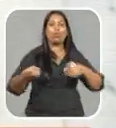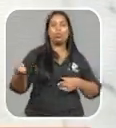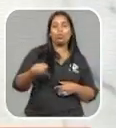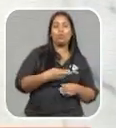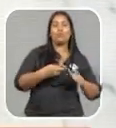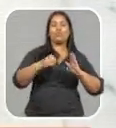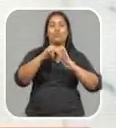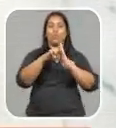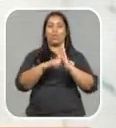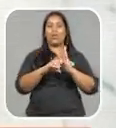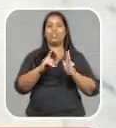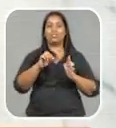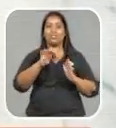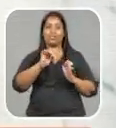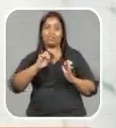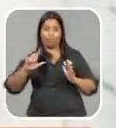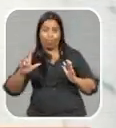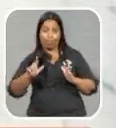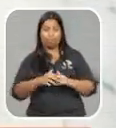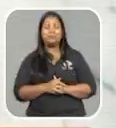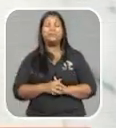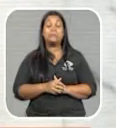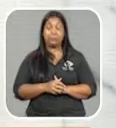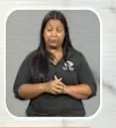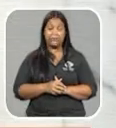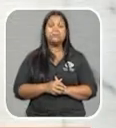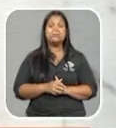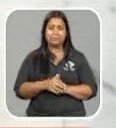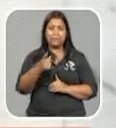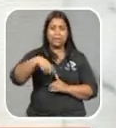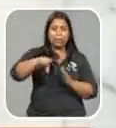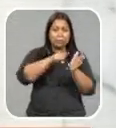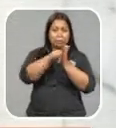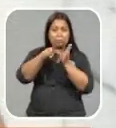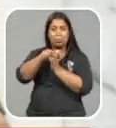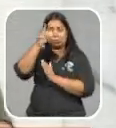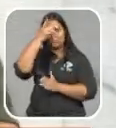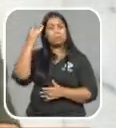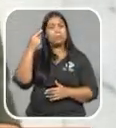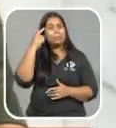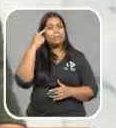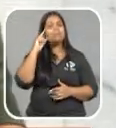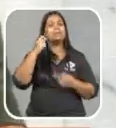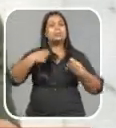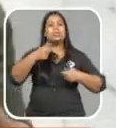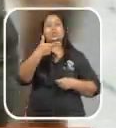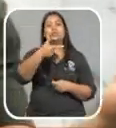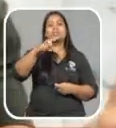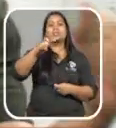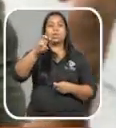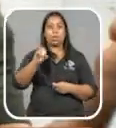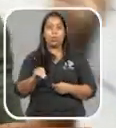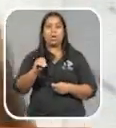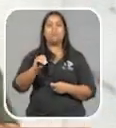Pergunte para as pessoas se elas acham que tem que ter 250 apadrinhados gerando mais de 20 milhões de prejuízo, que você